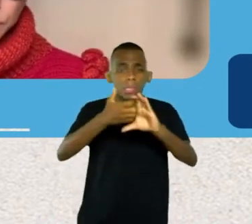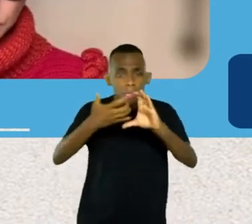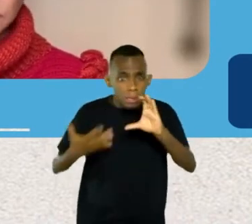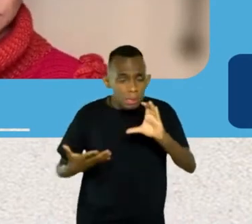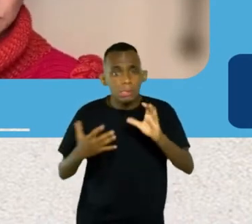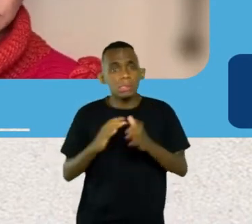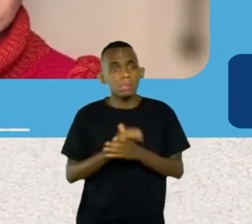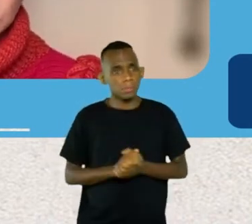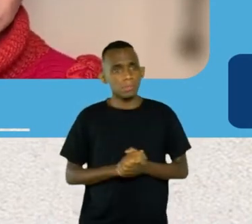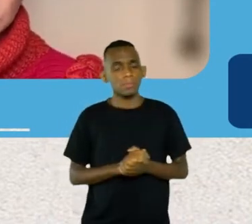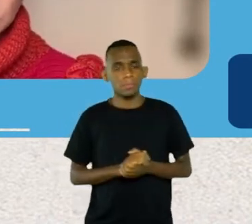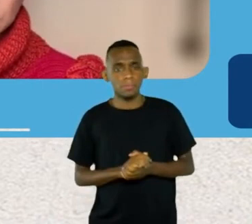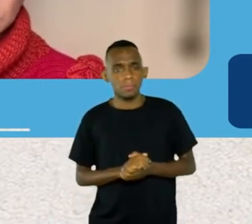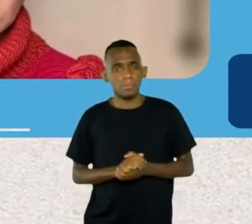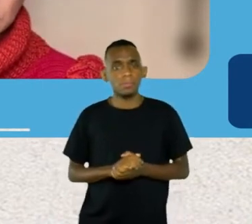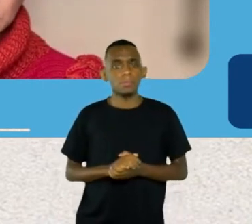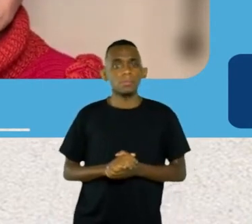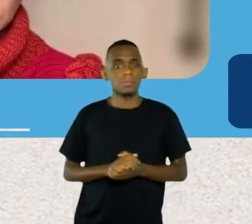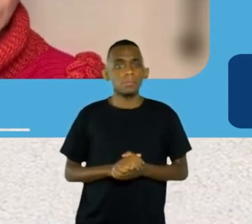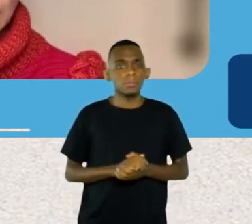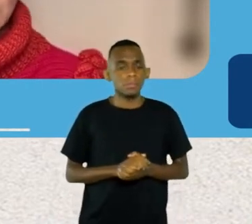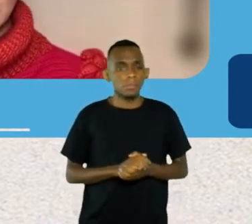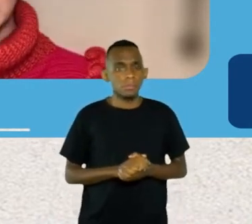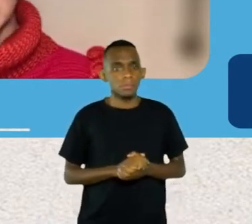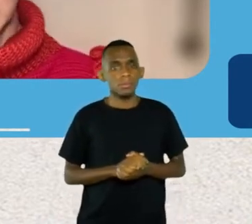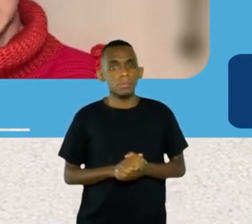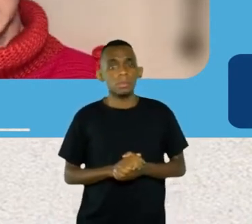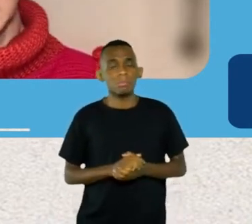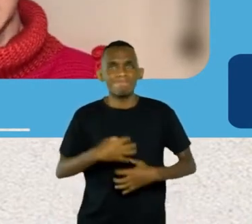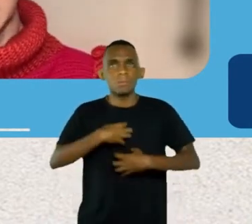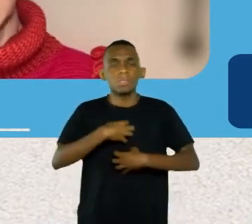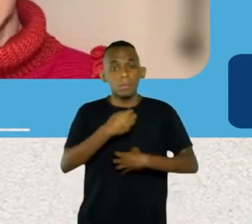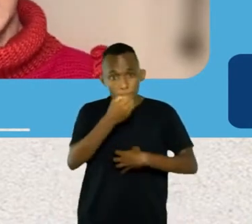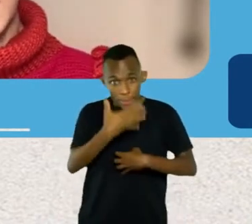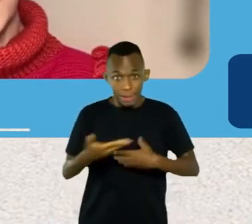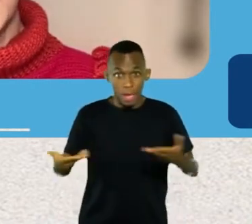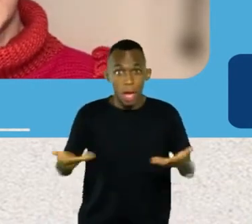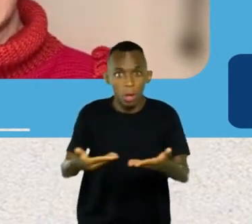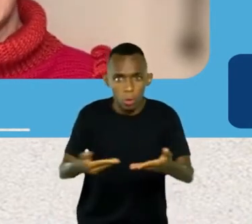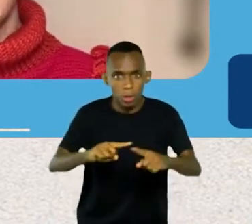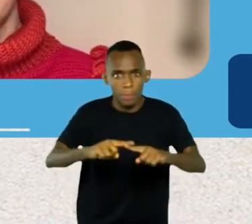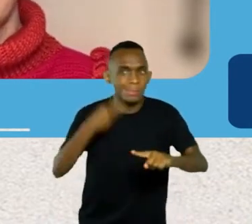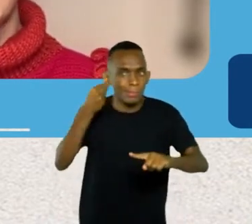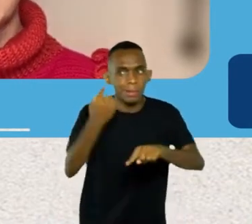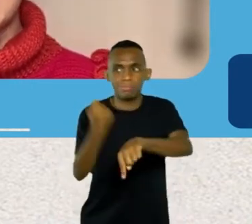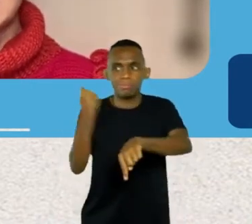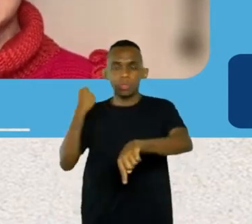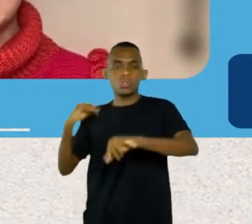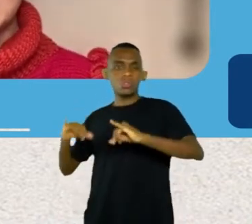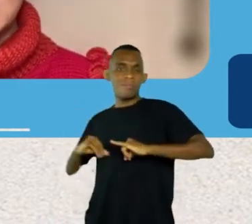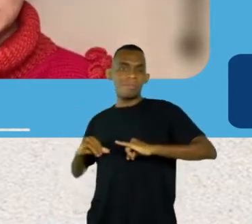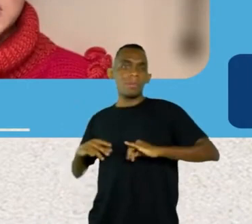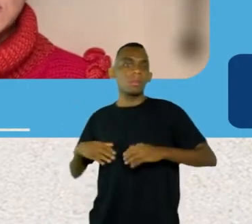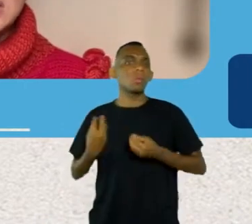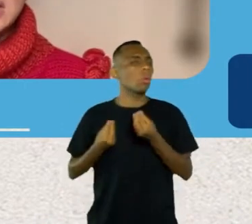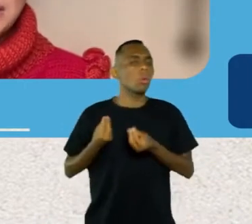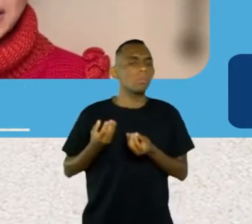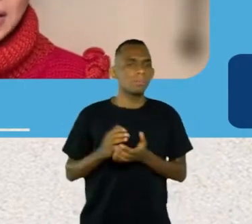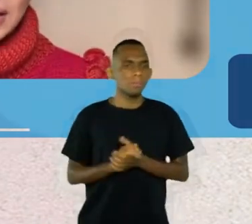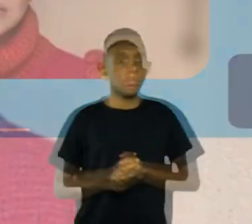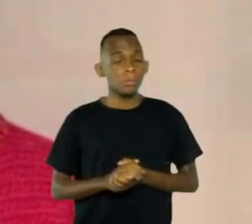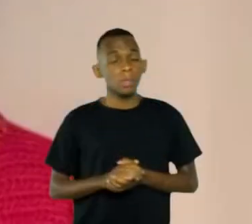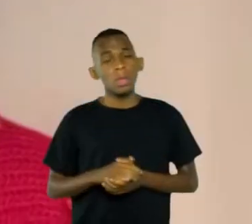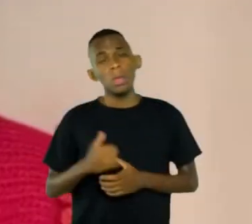sim. de passar por isso, né, e estar bem agora, né? É. Ó, na verdade, eu acho que a minha história